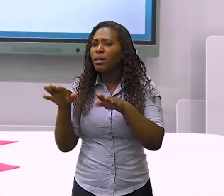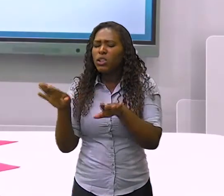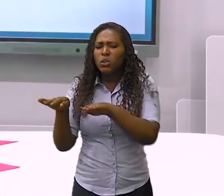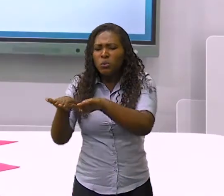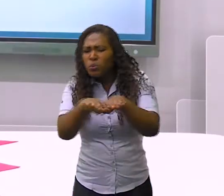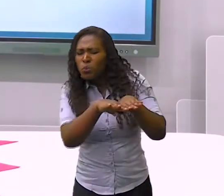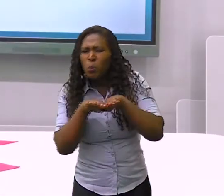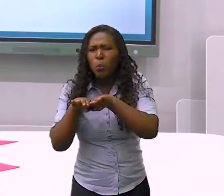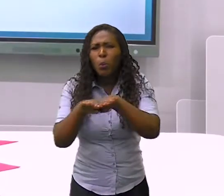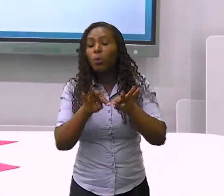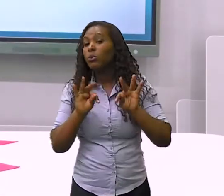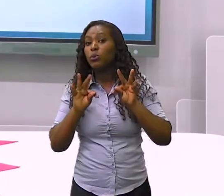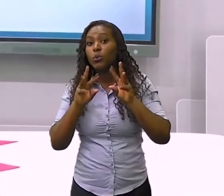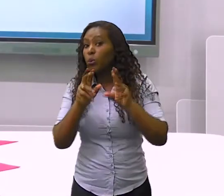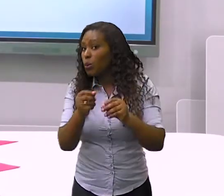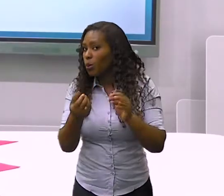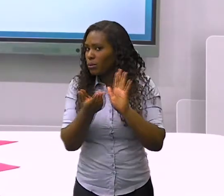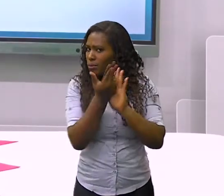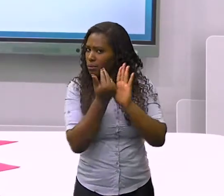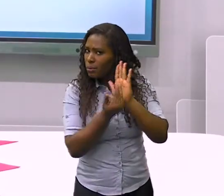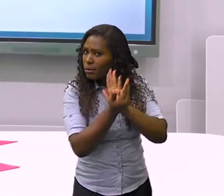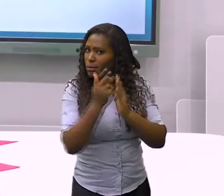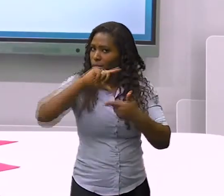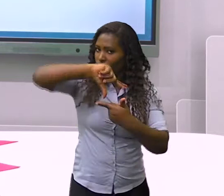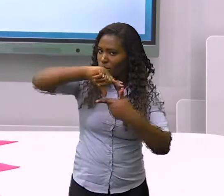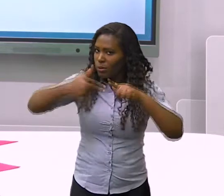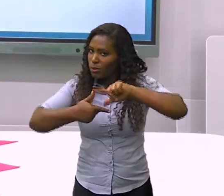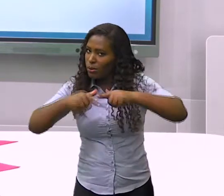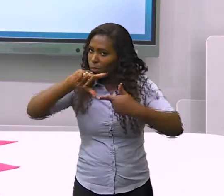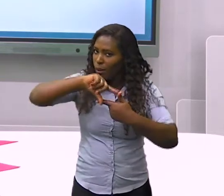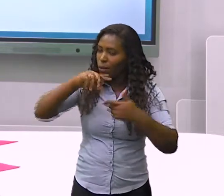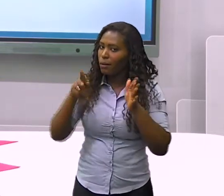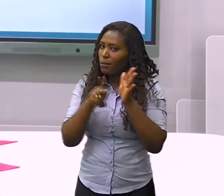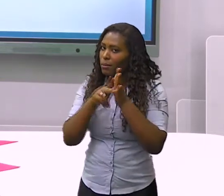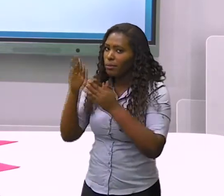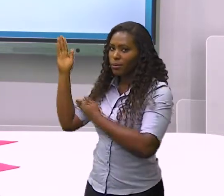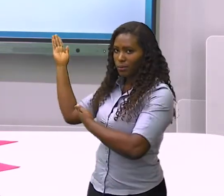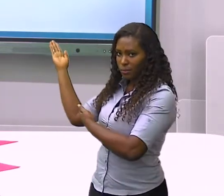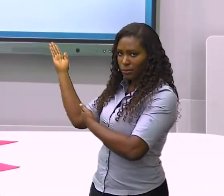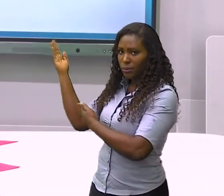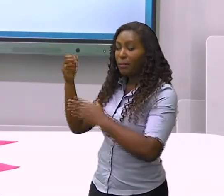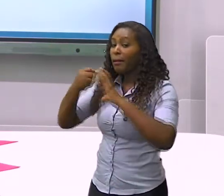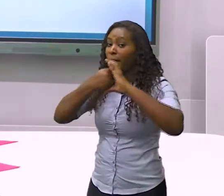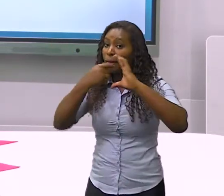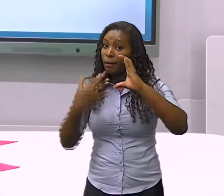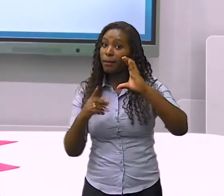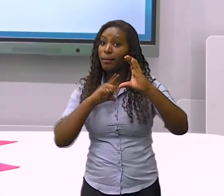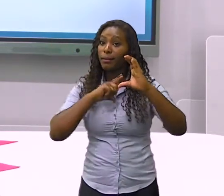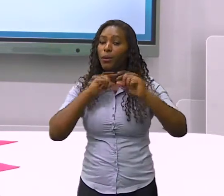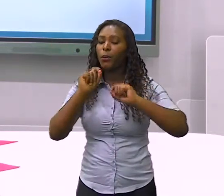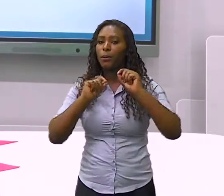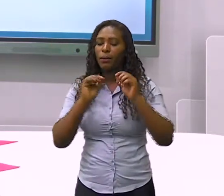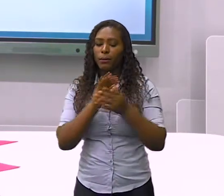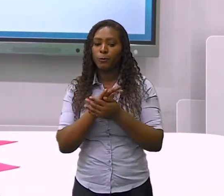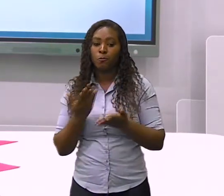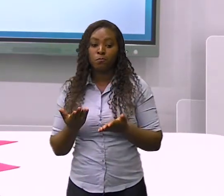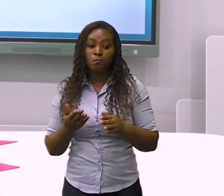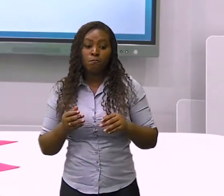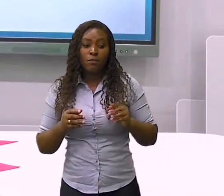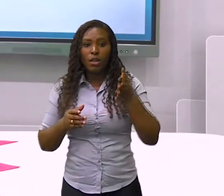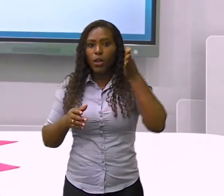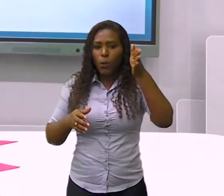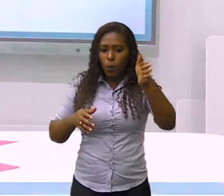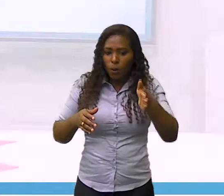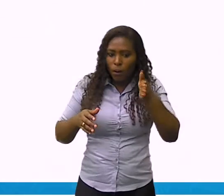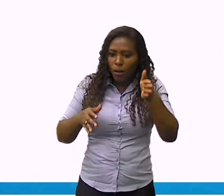Todo paralelogramo possui essas características aqui, ó. Primeira característica, os lados opostos